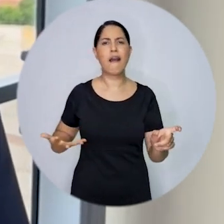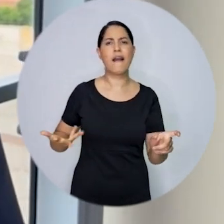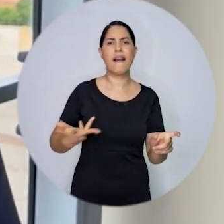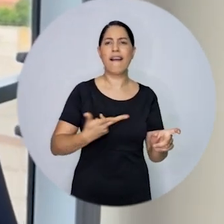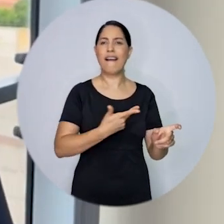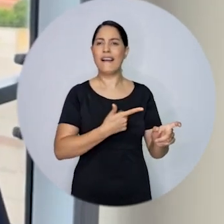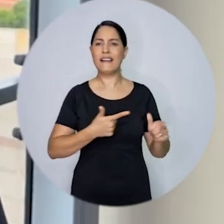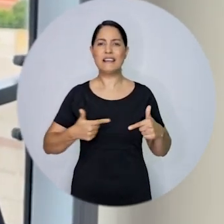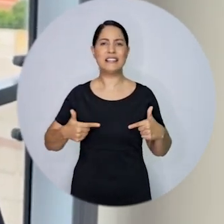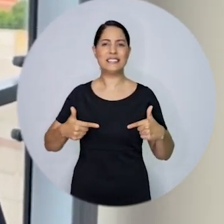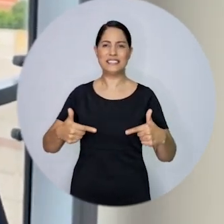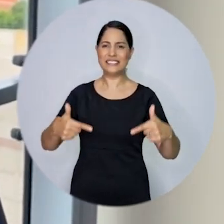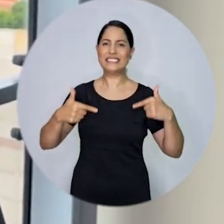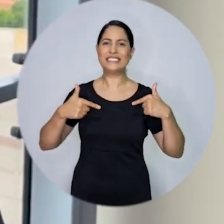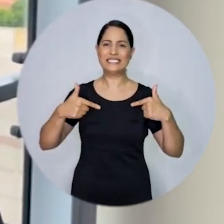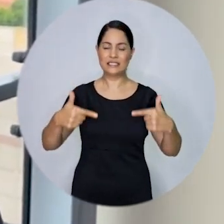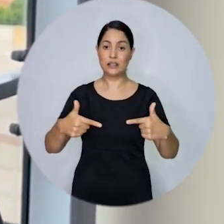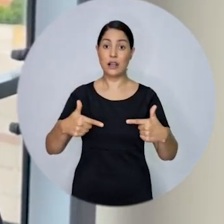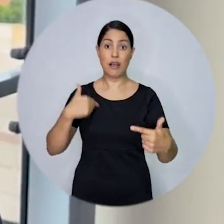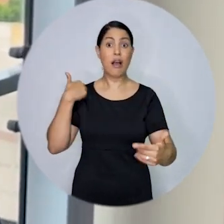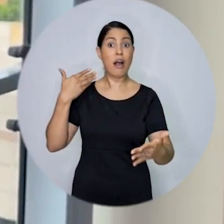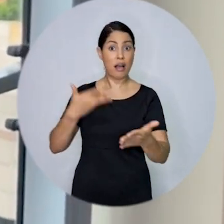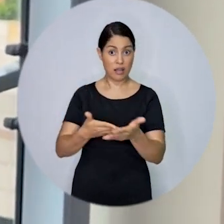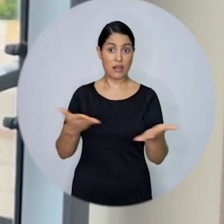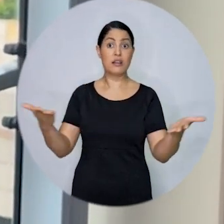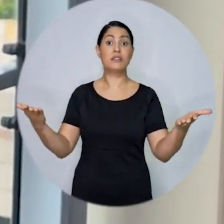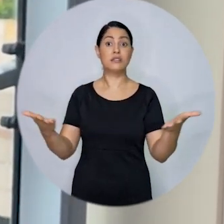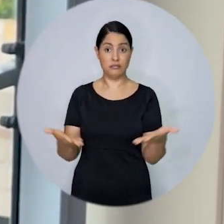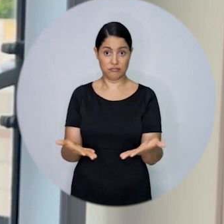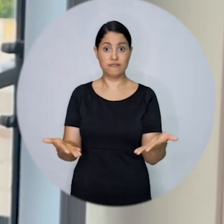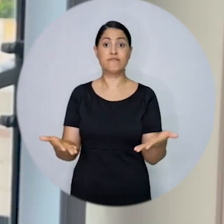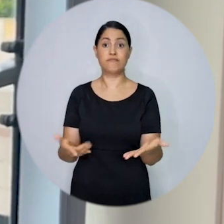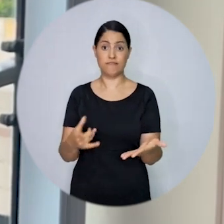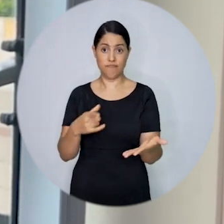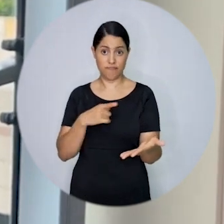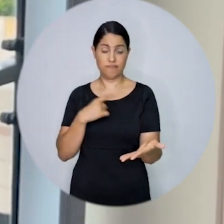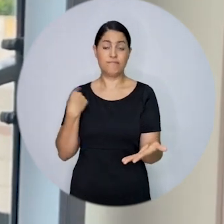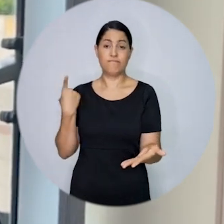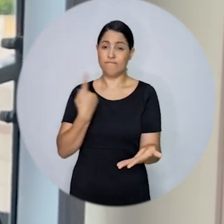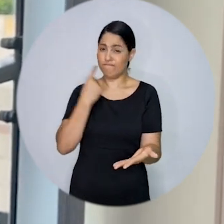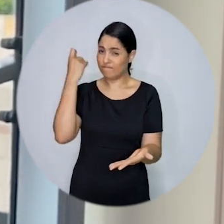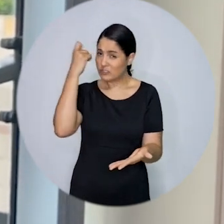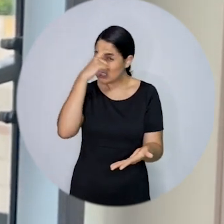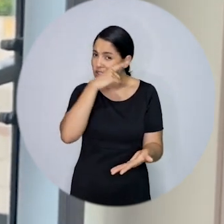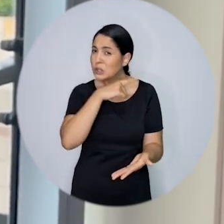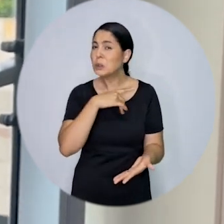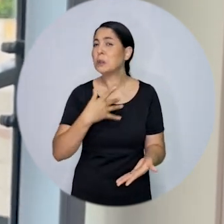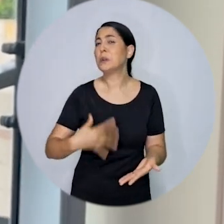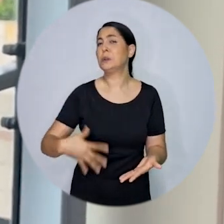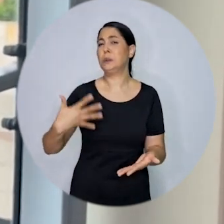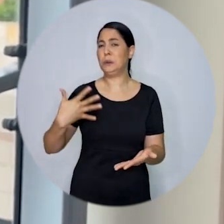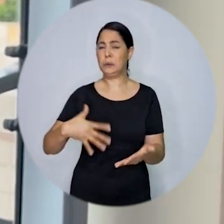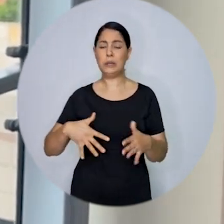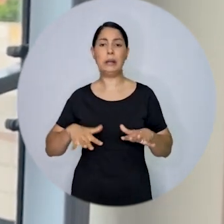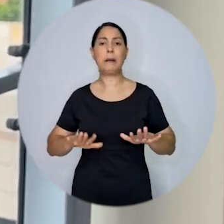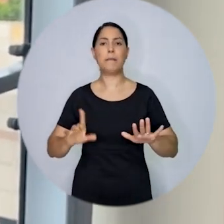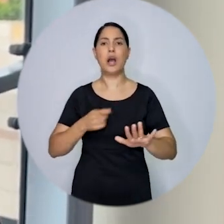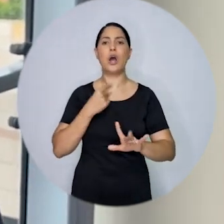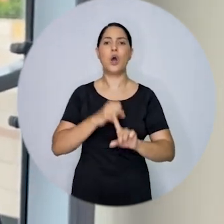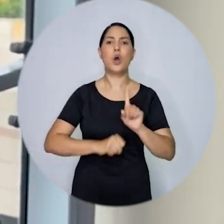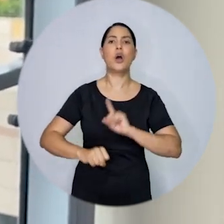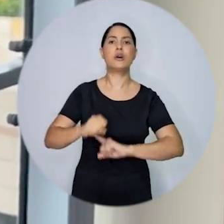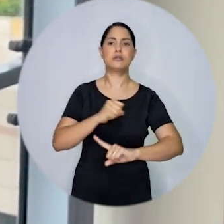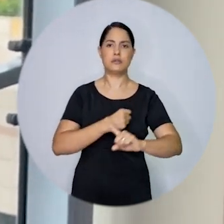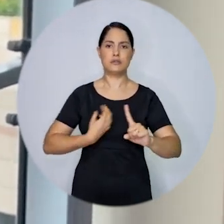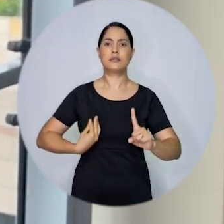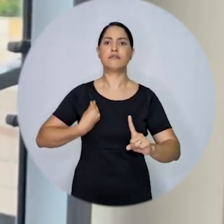maestro desse grande conceito, esse conceito que até hoje, né, com todas as nossas dificuldades, é o que rege